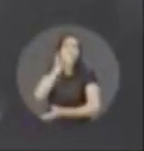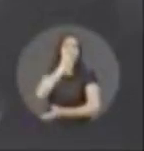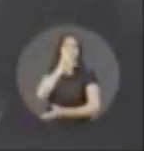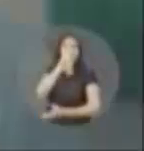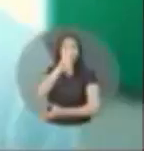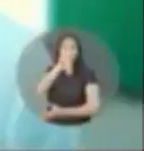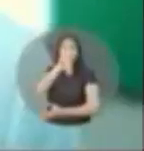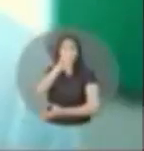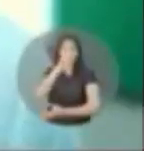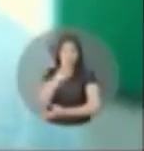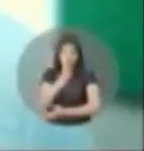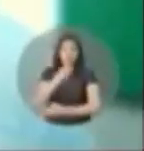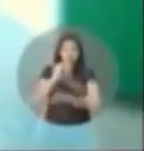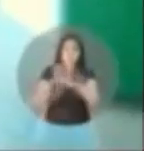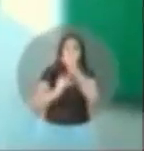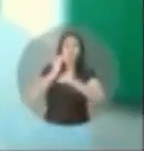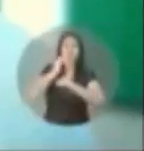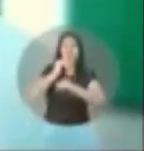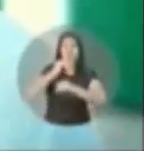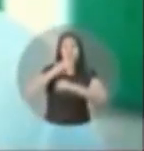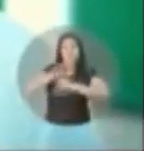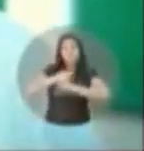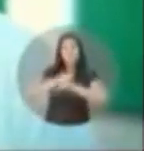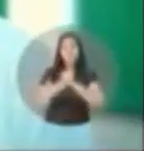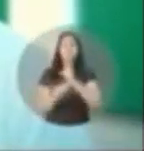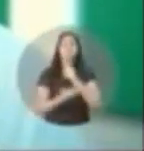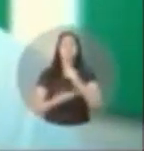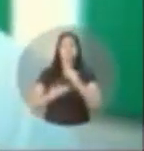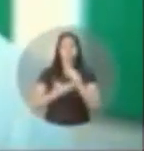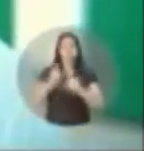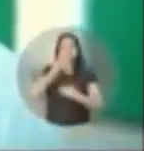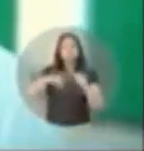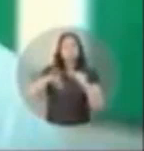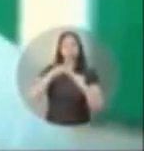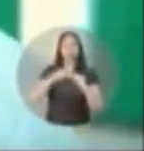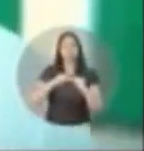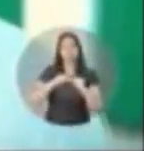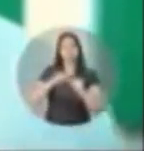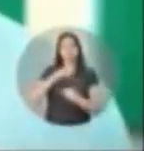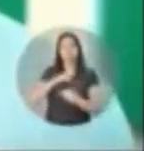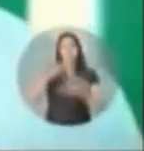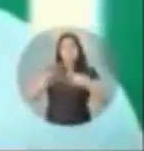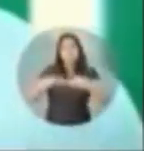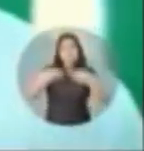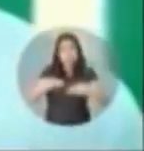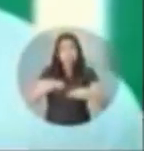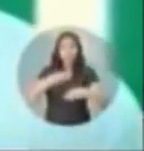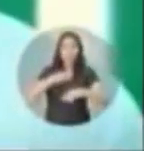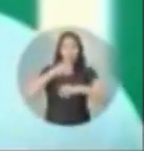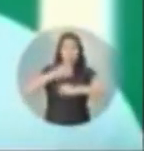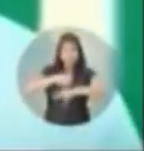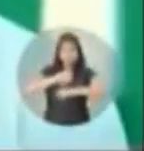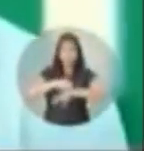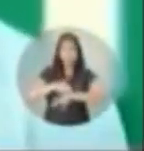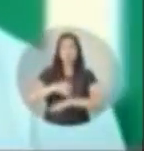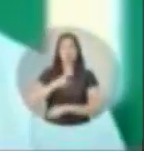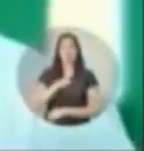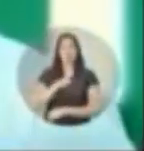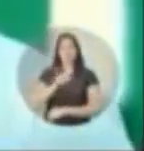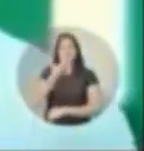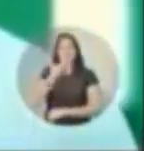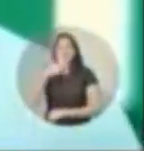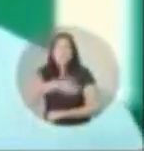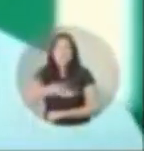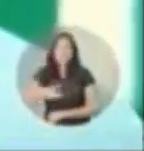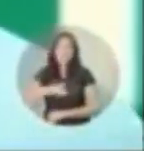Educação Básica, que superou a meta projetada pelo Ministério da Educação. Mas no ensino infantil, Cuiabá também tem experimentado